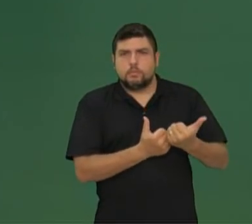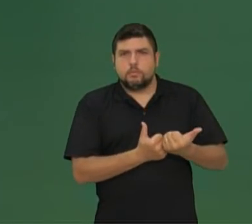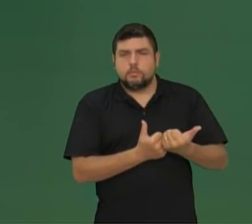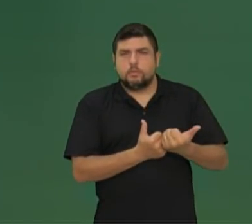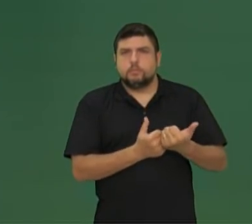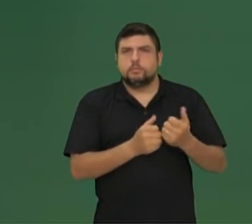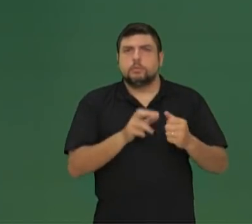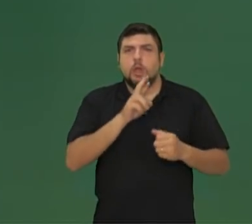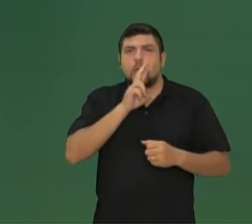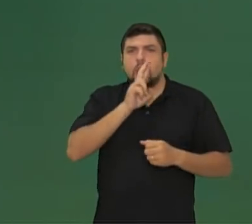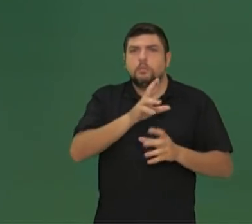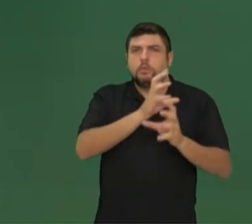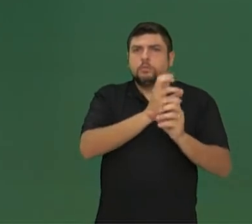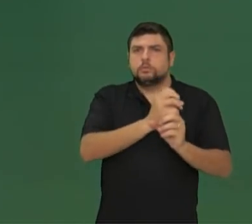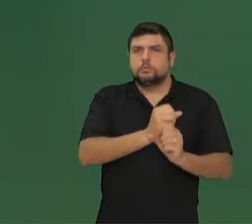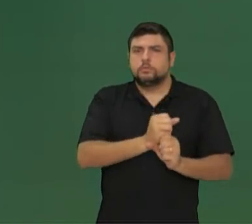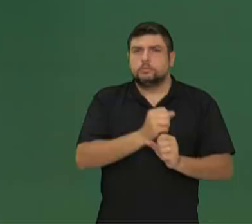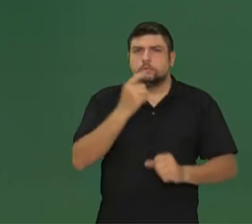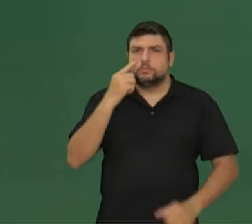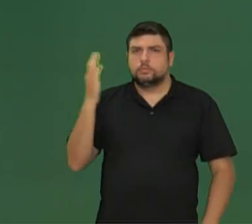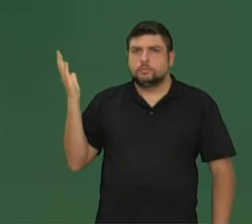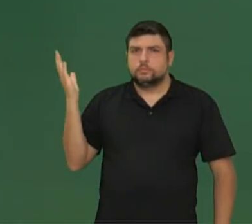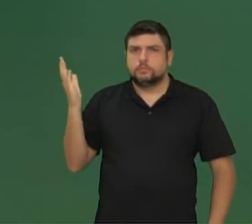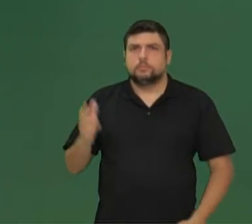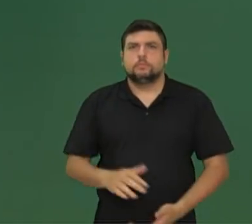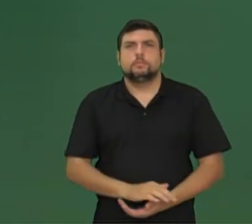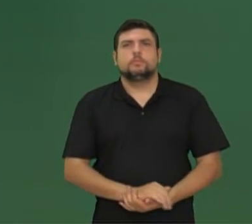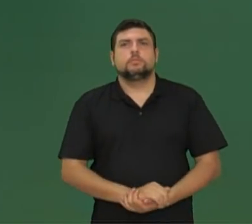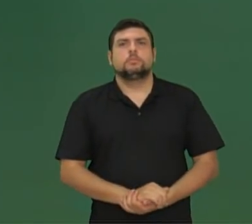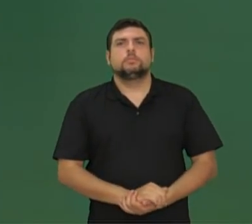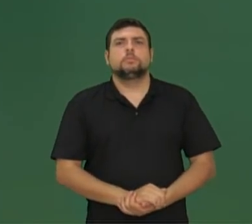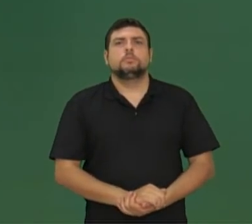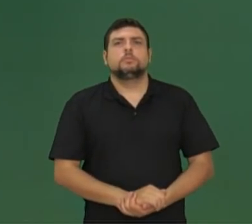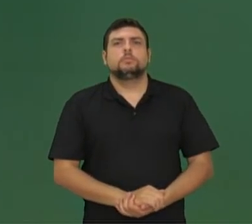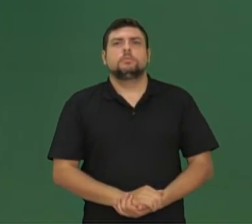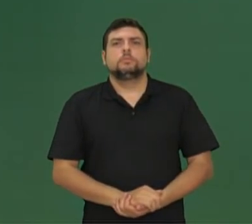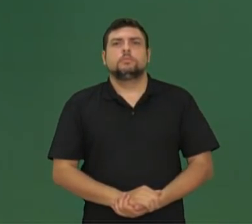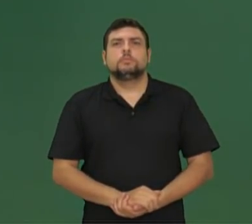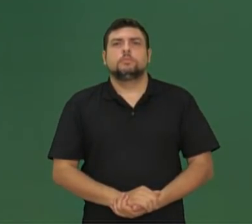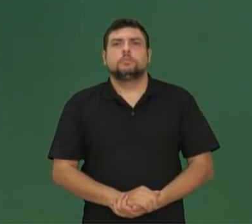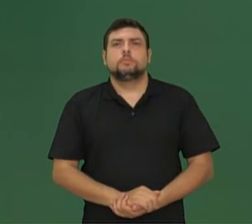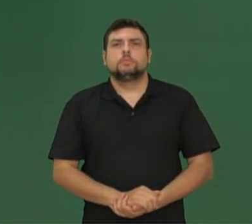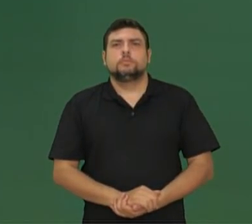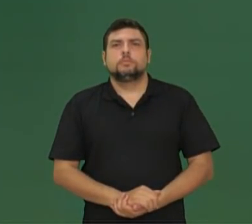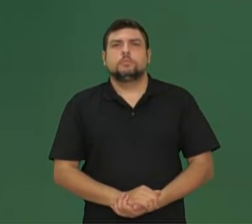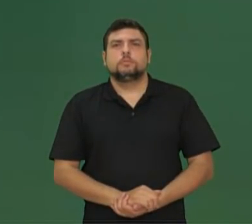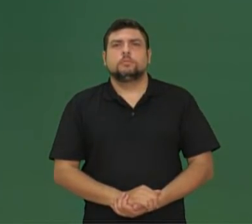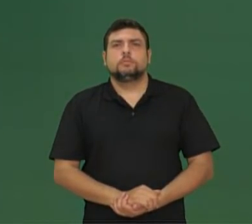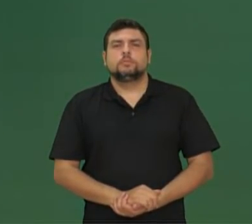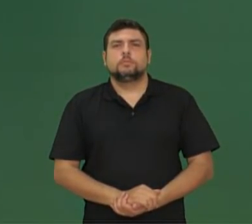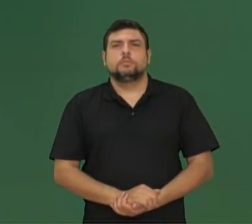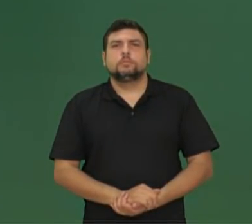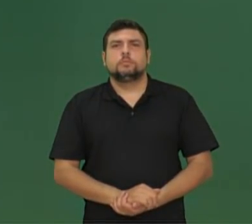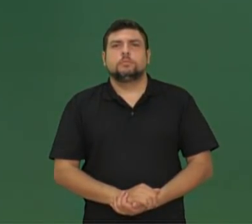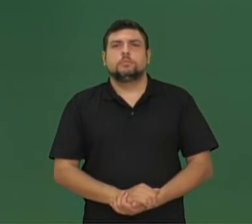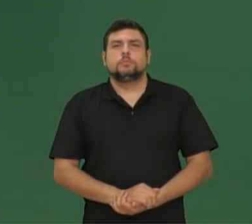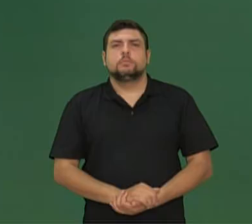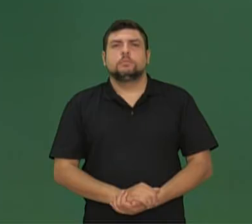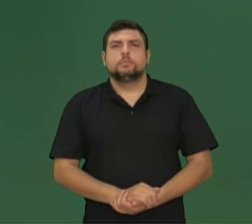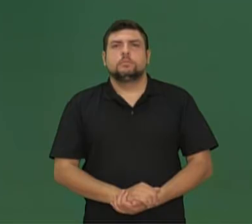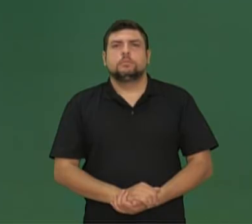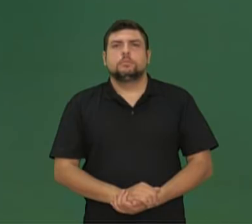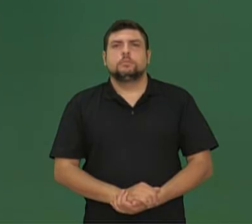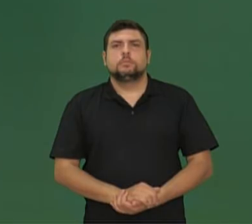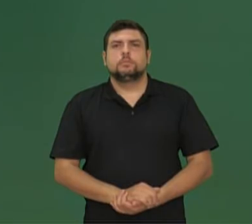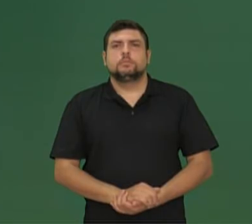mais pontos se quiserem. Eu usei até o 3, né? F de 3 igual ao módulo de 3 vezes o 3. Módulo de 3